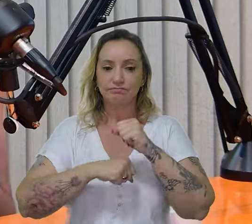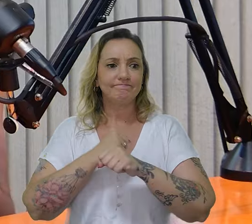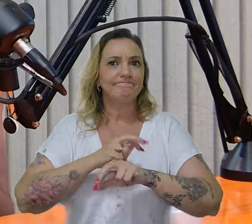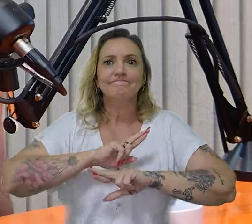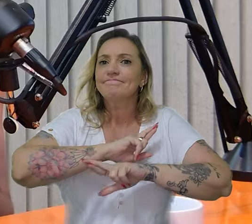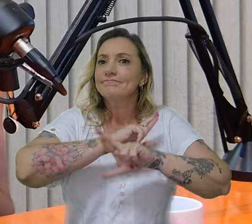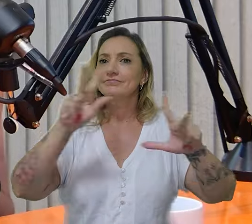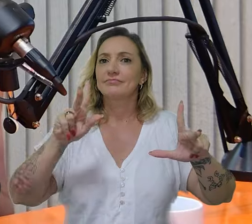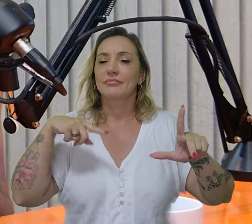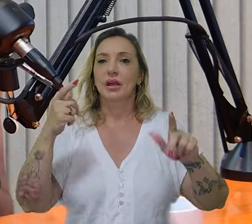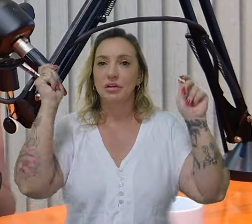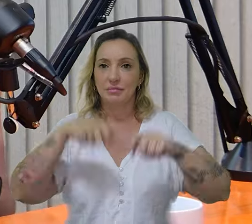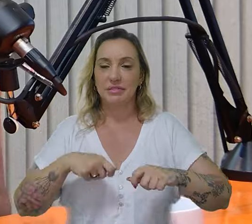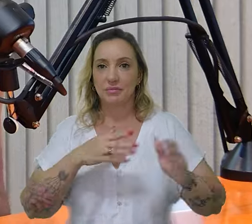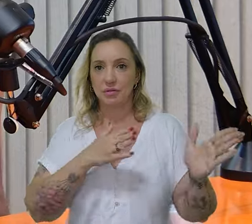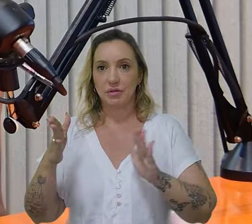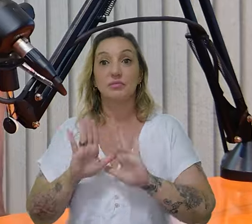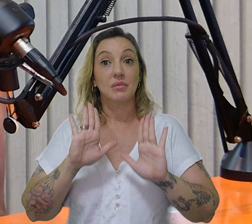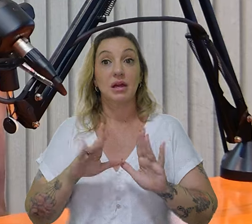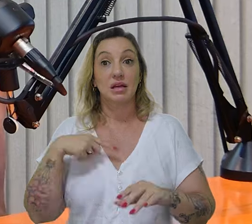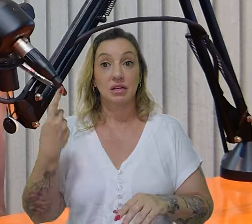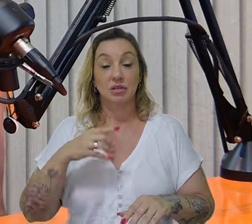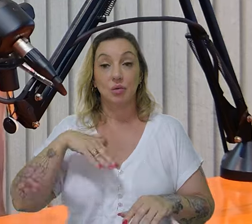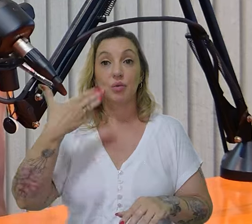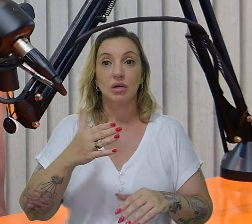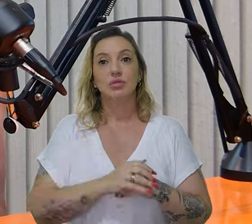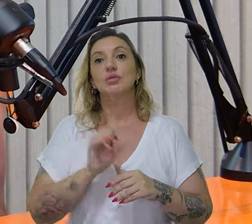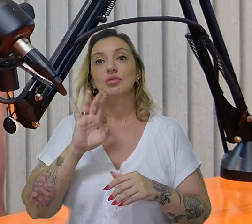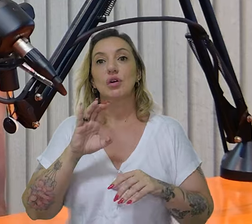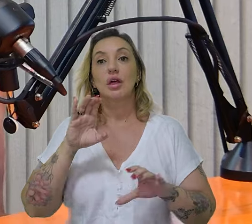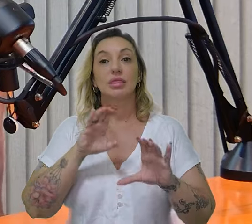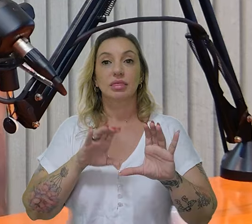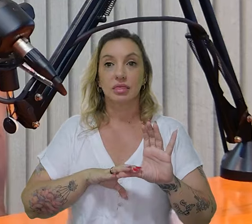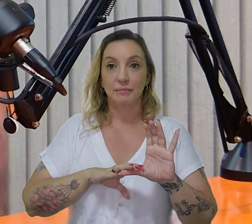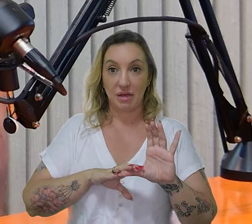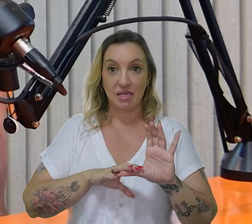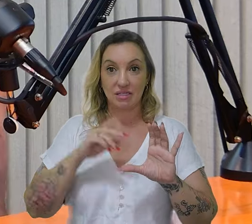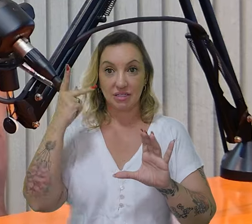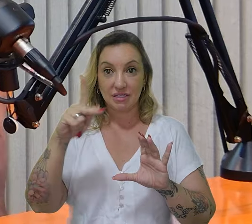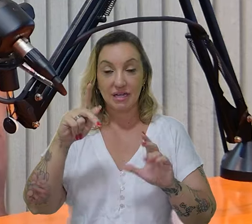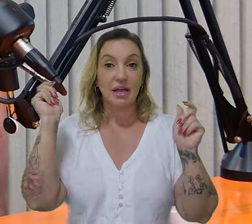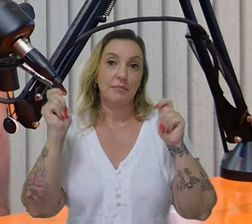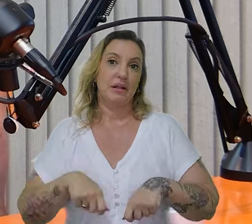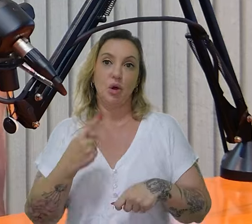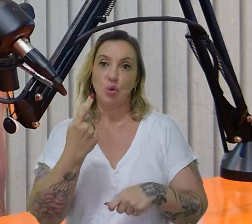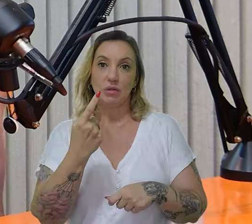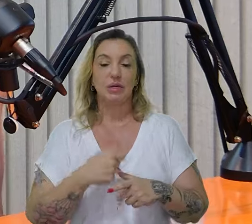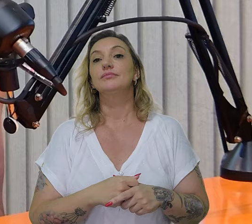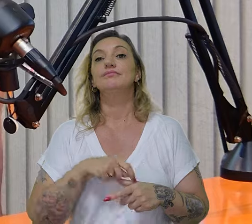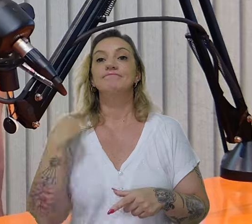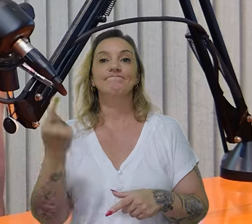diferença na nossa capacidade de produção mas quando a gente só depende desse dessa habilidade e a